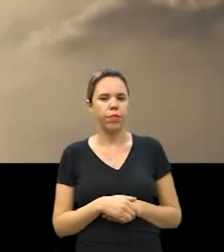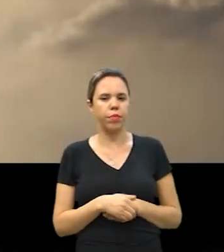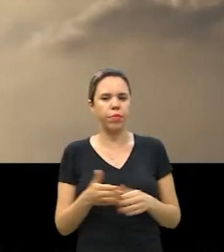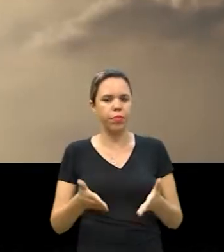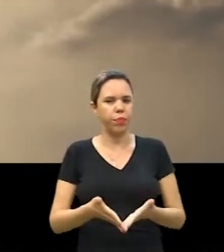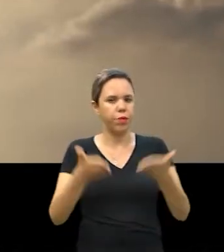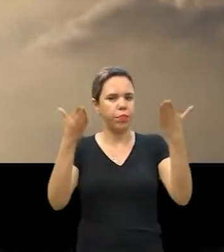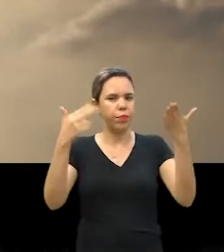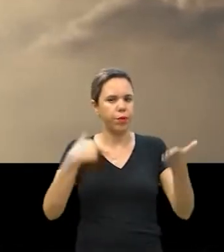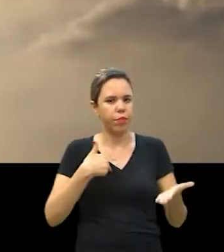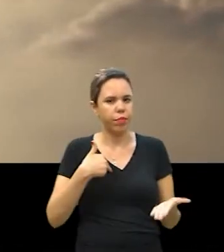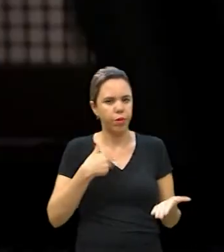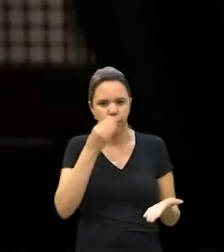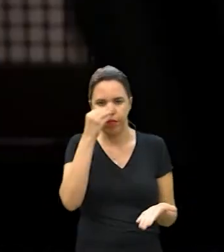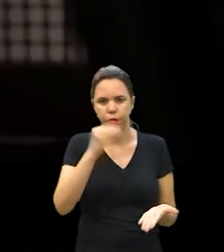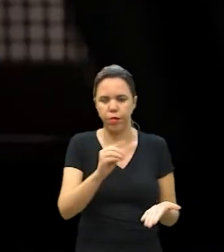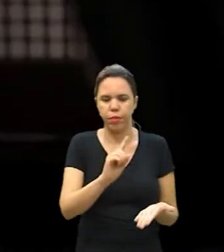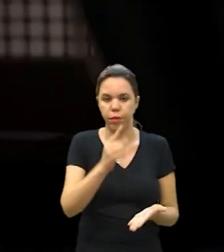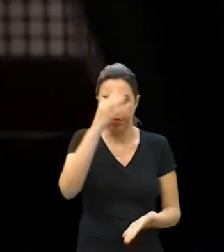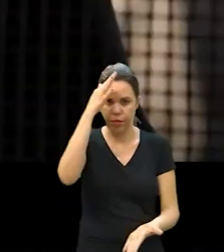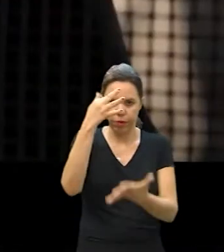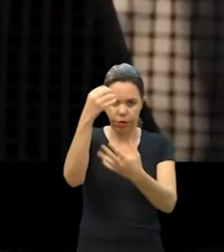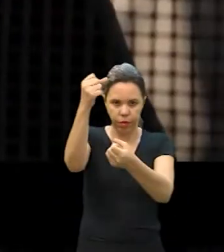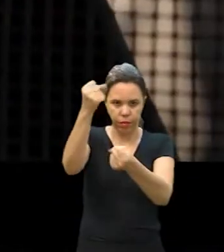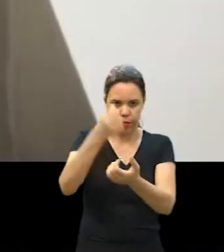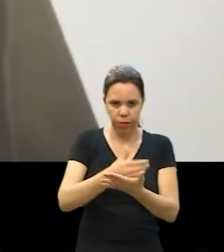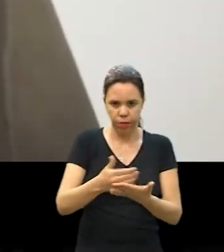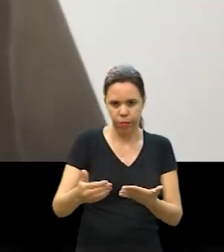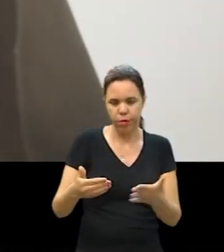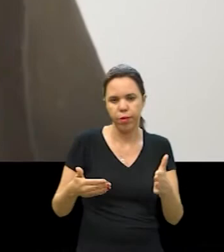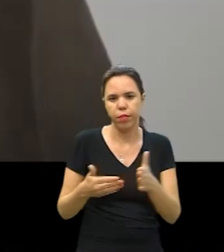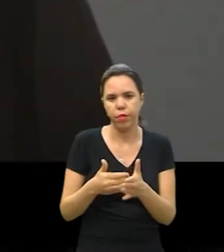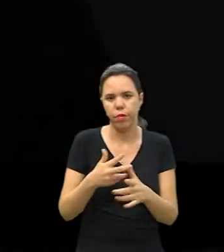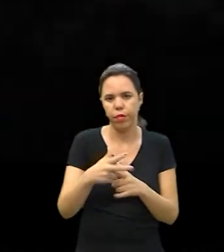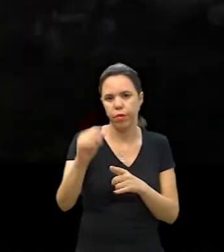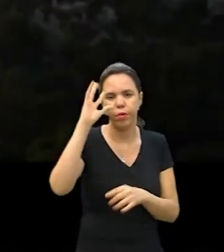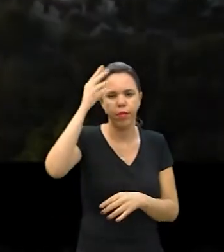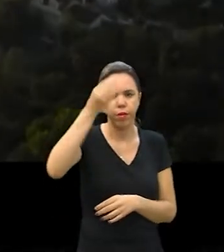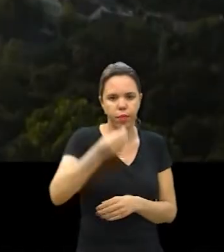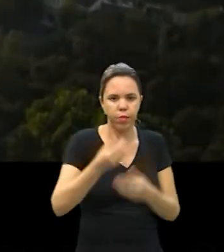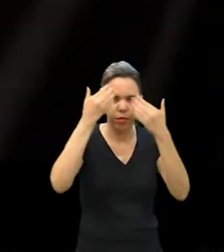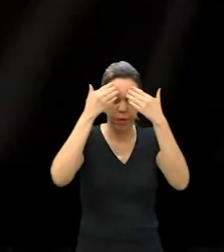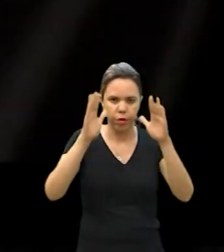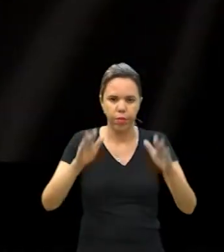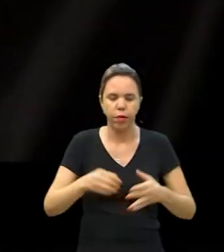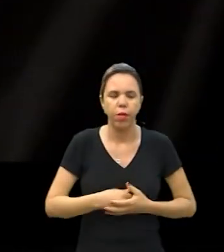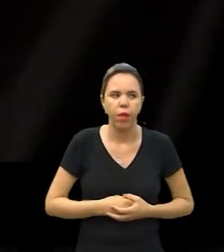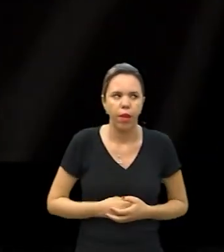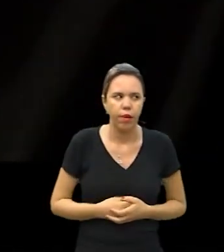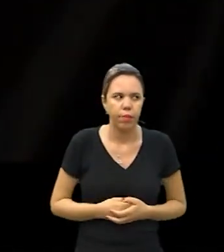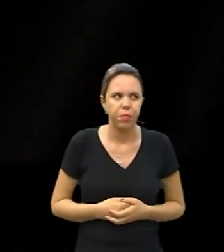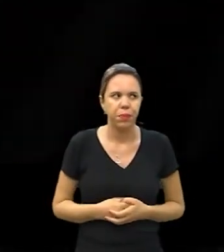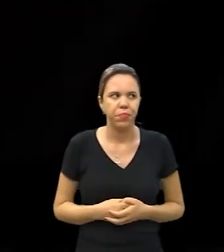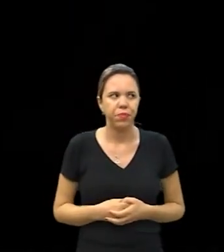Um milagre que não podiam ignorar. A fé começa nos limites da compreensão.